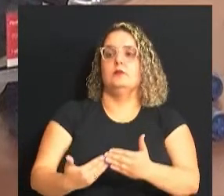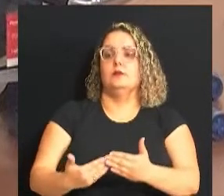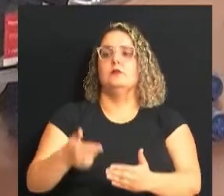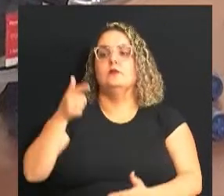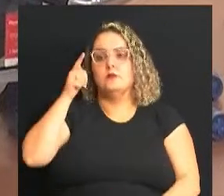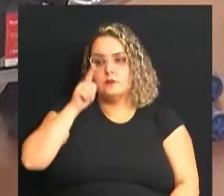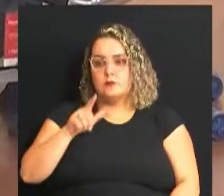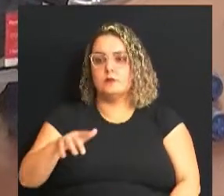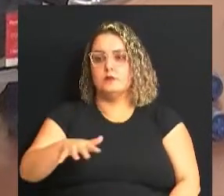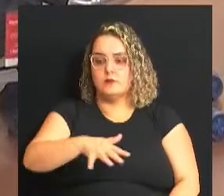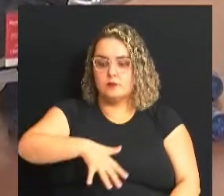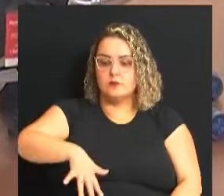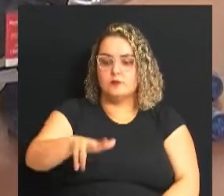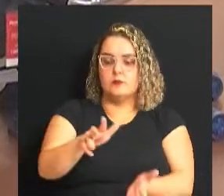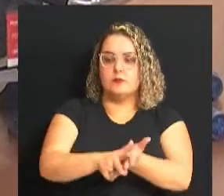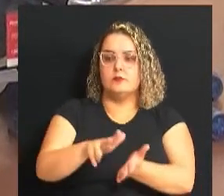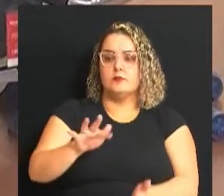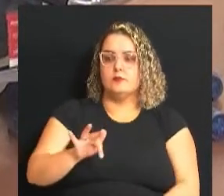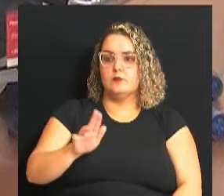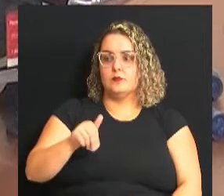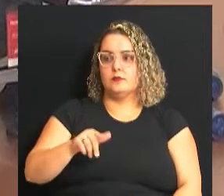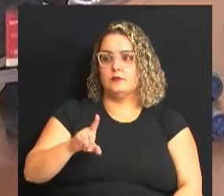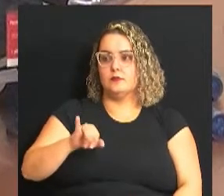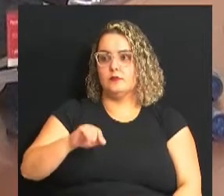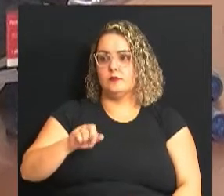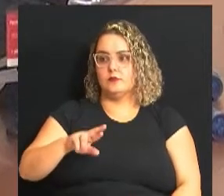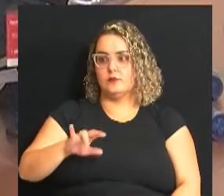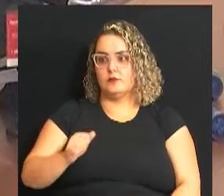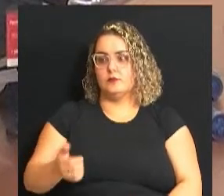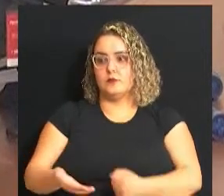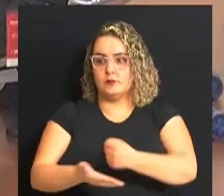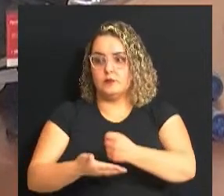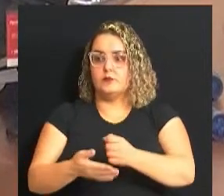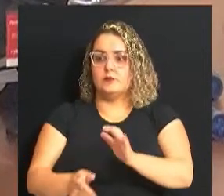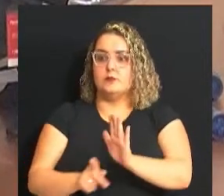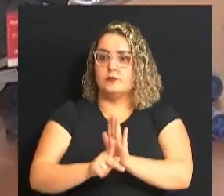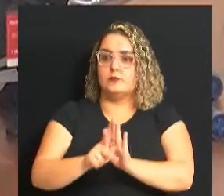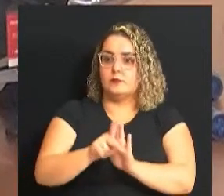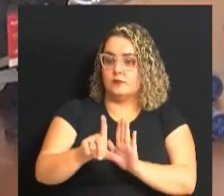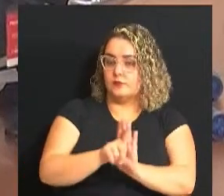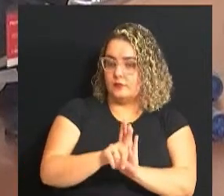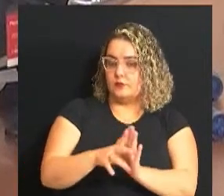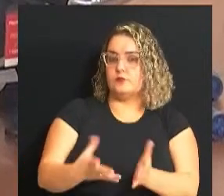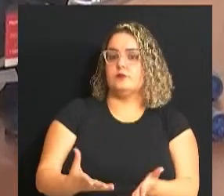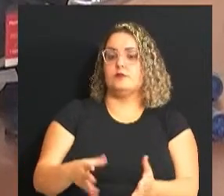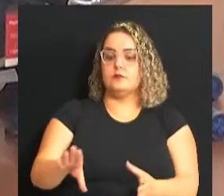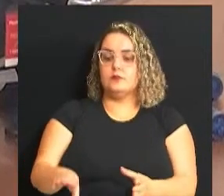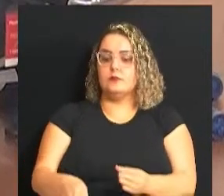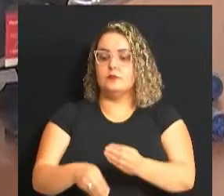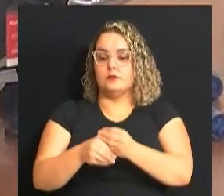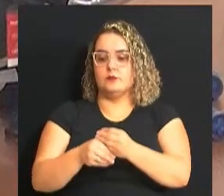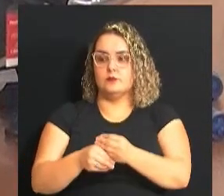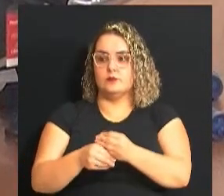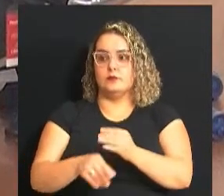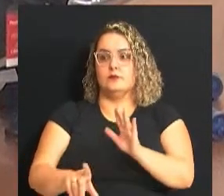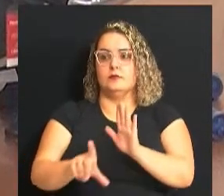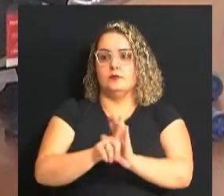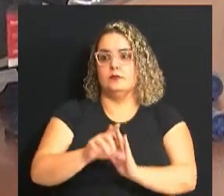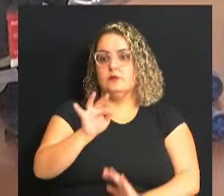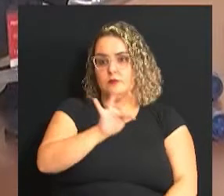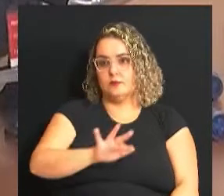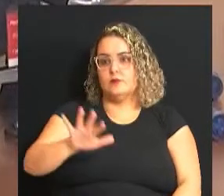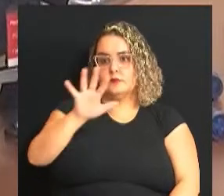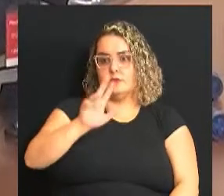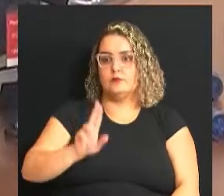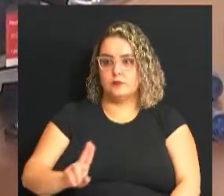da regularização fundiária. Basicamente, esse projeto ele vem complementar a lei federal que nós